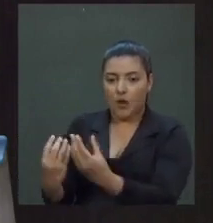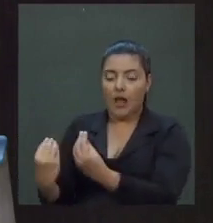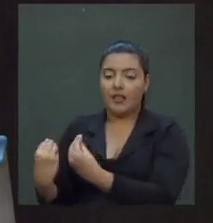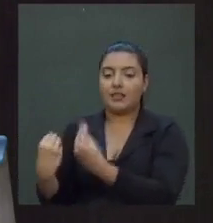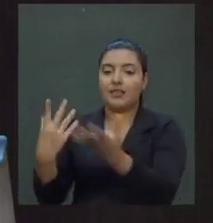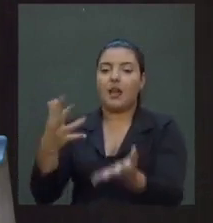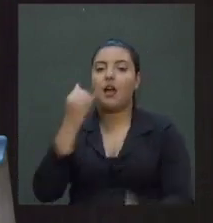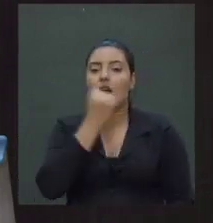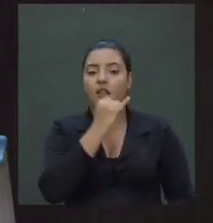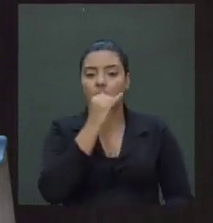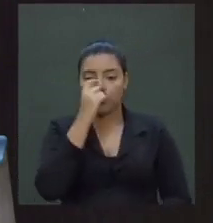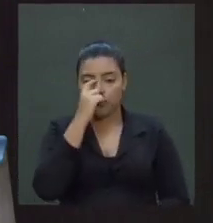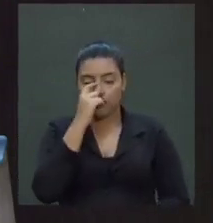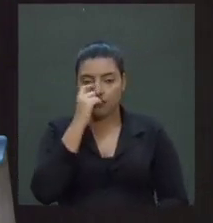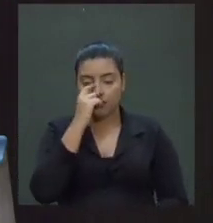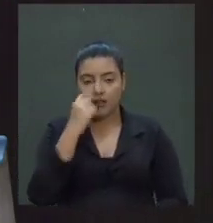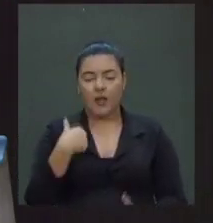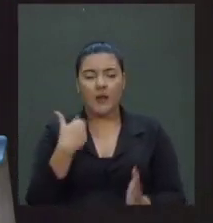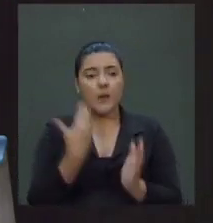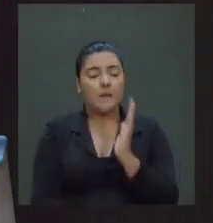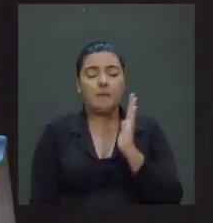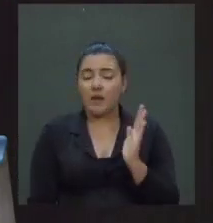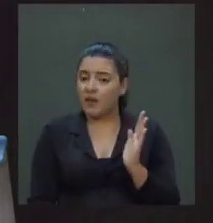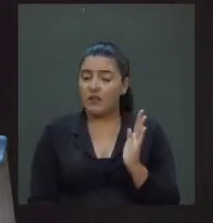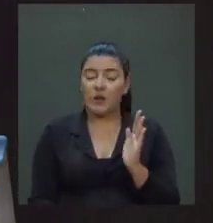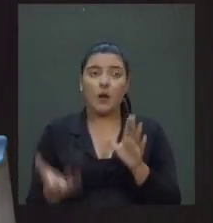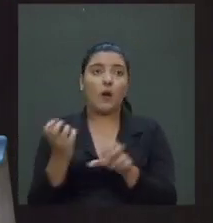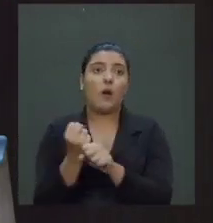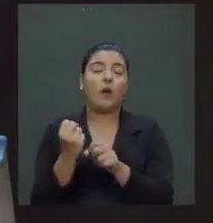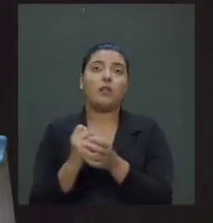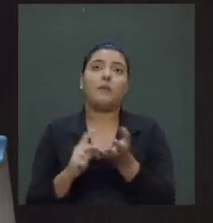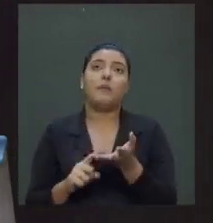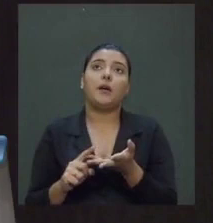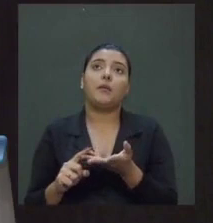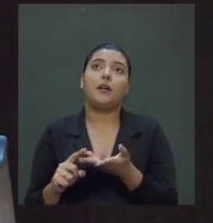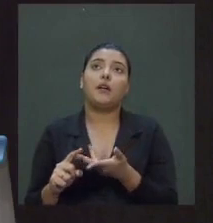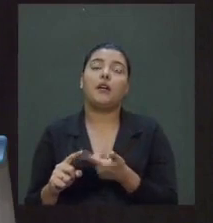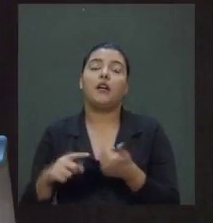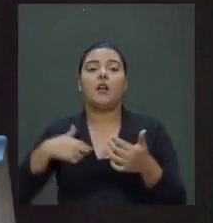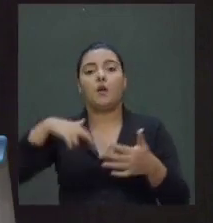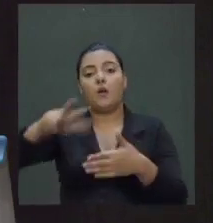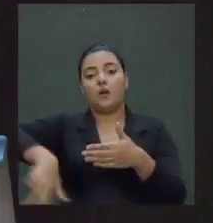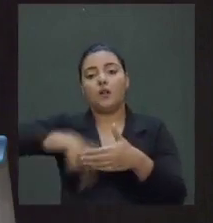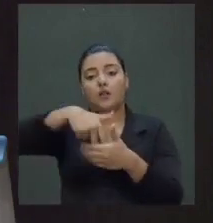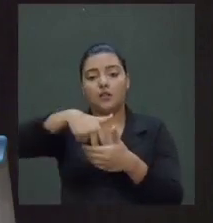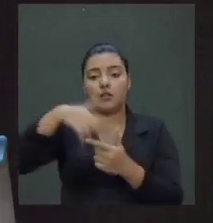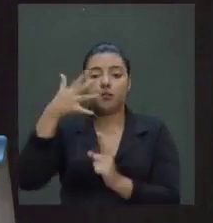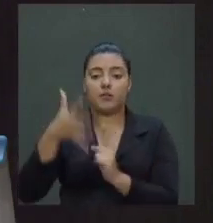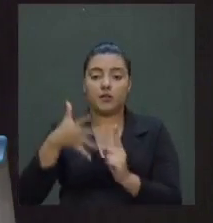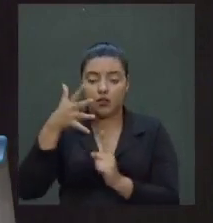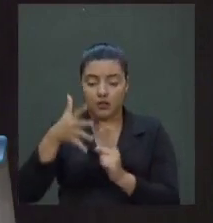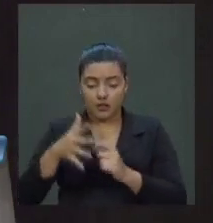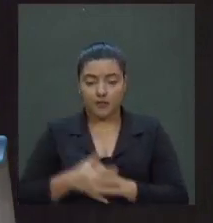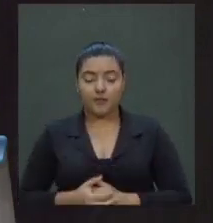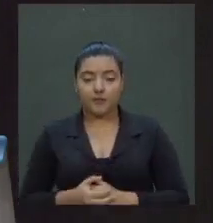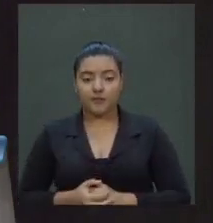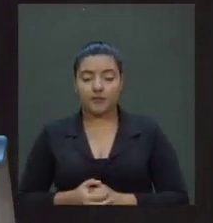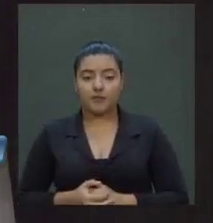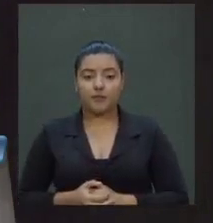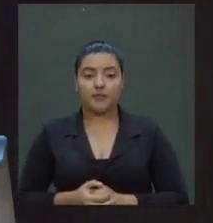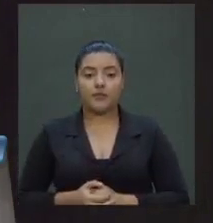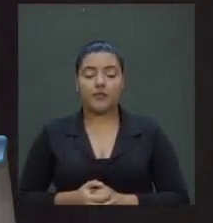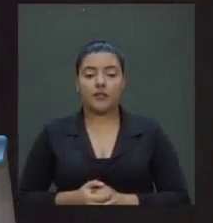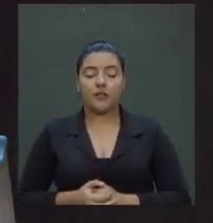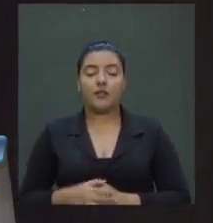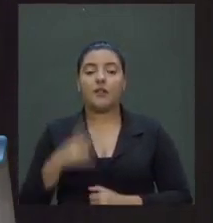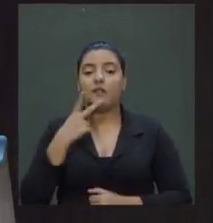Eu perdi a conta de quantas vezes eu subi a esta tribuna